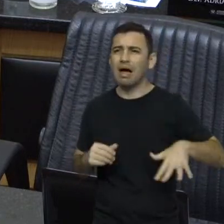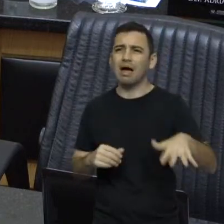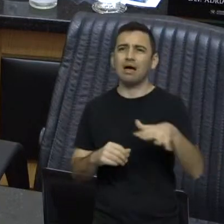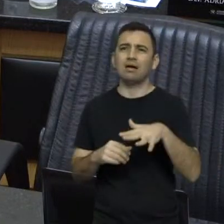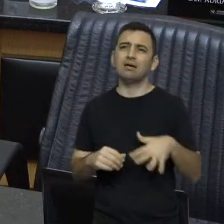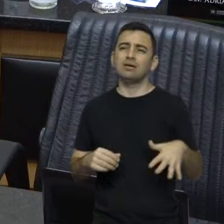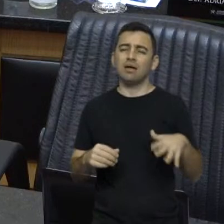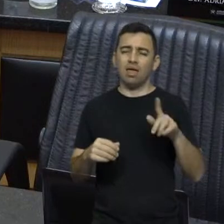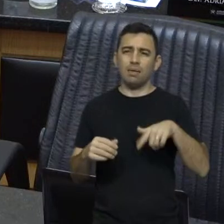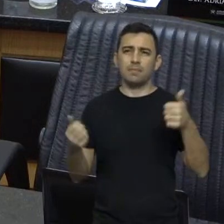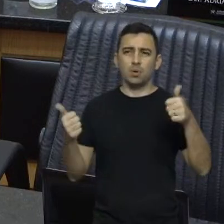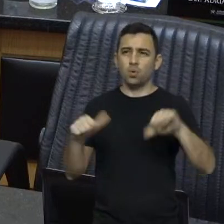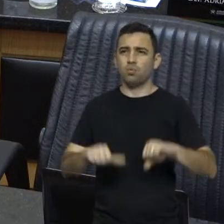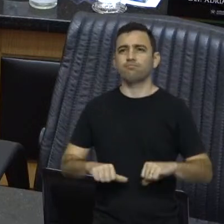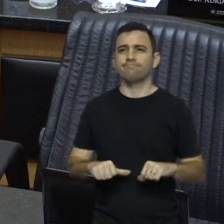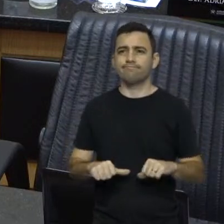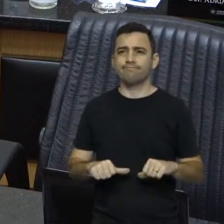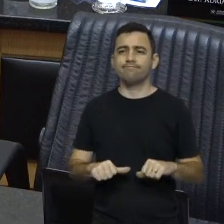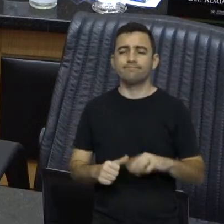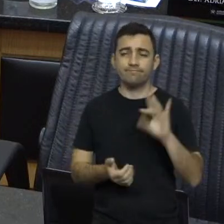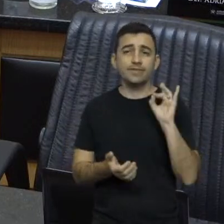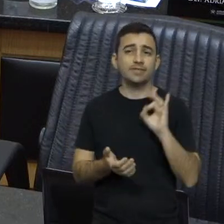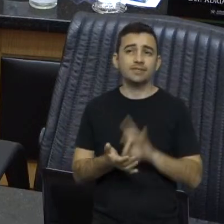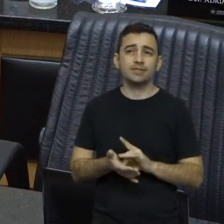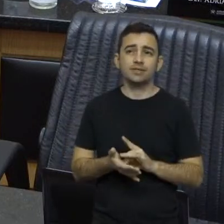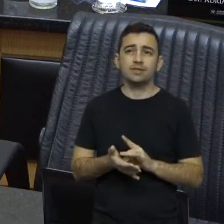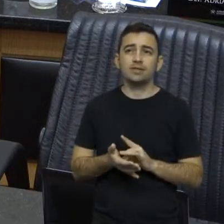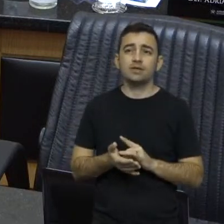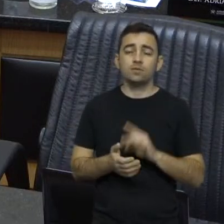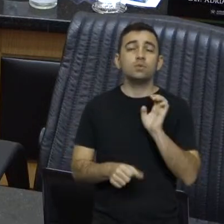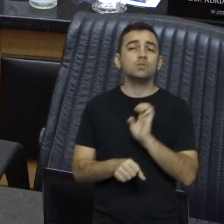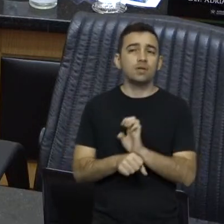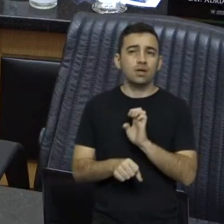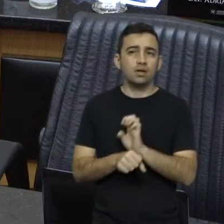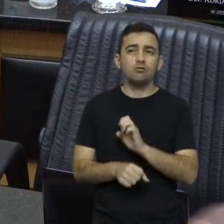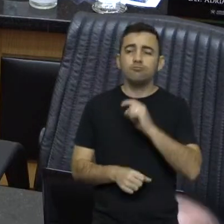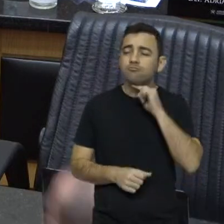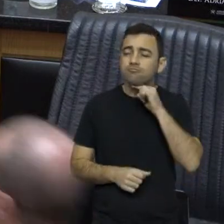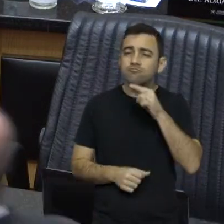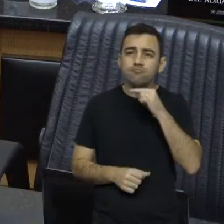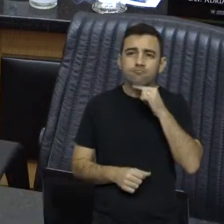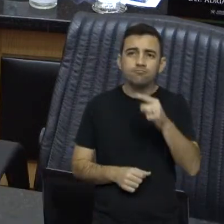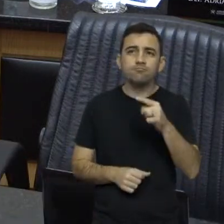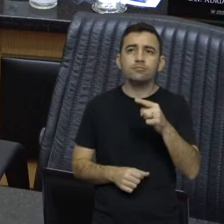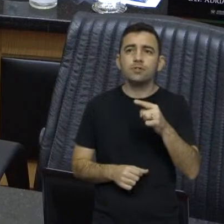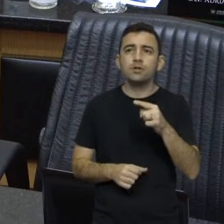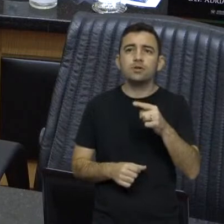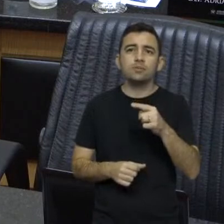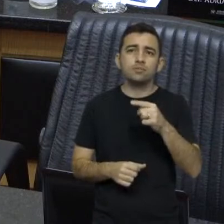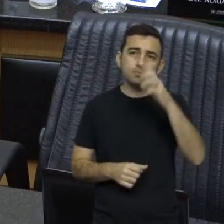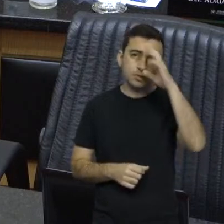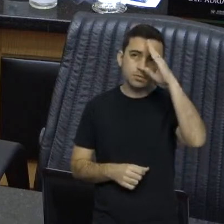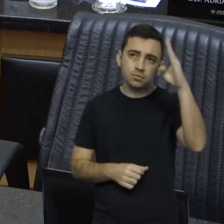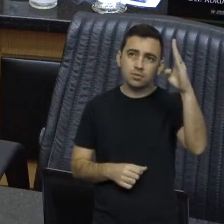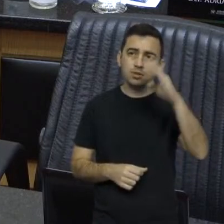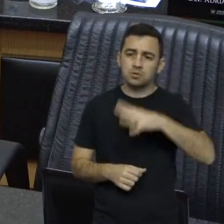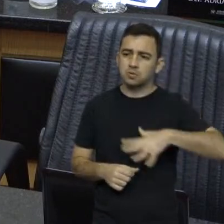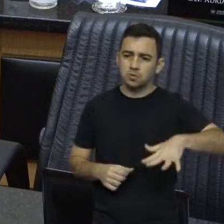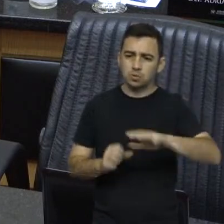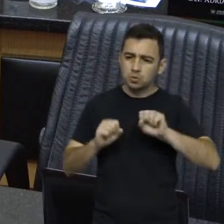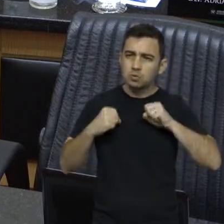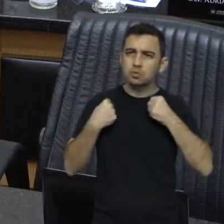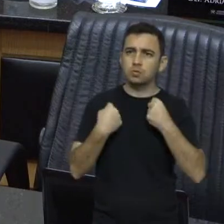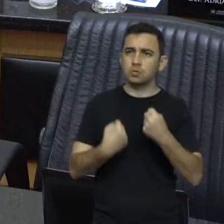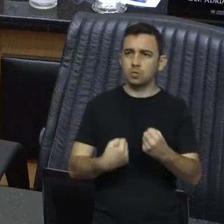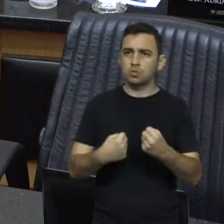é caótica. Então, realmente, nosso estado não deveria estar nessa situação, principalmente pela expressão que tem, principalmente